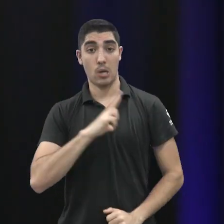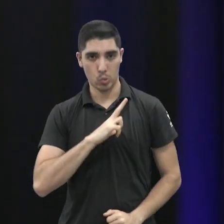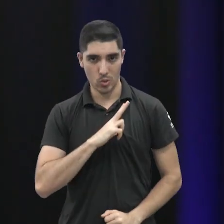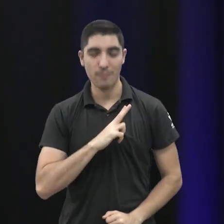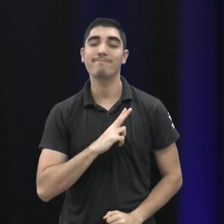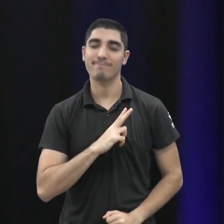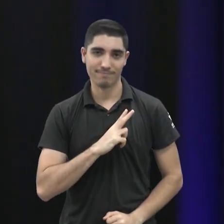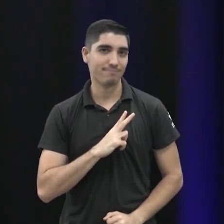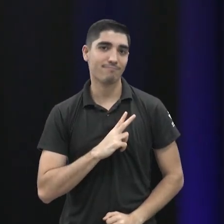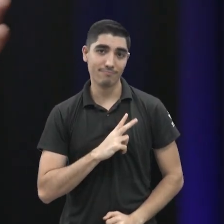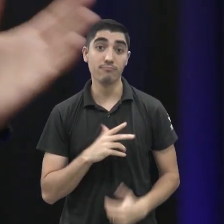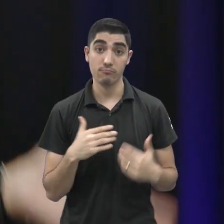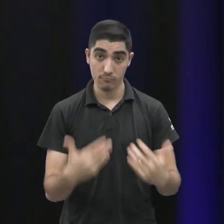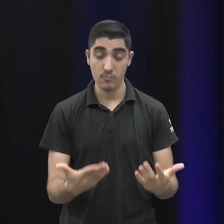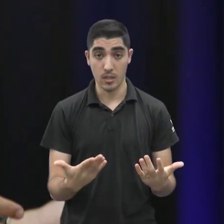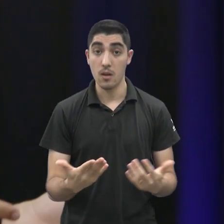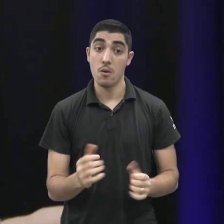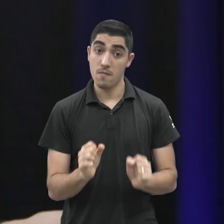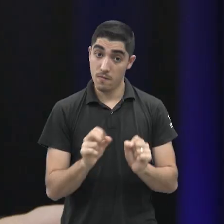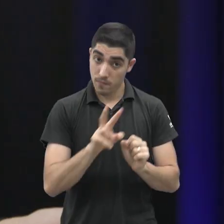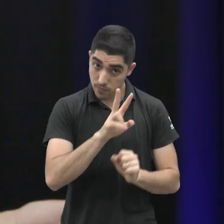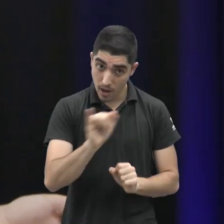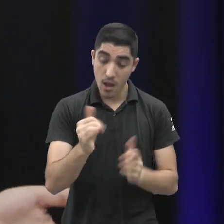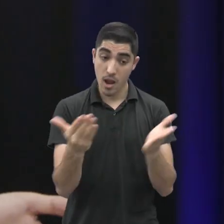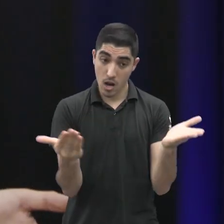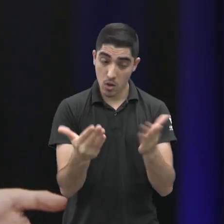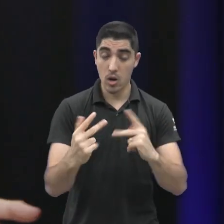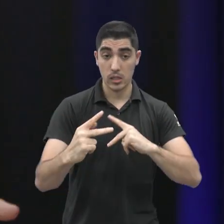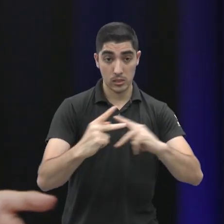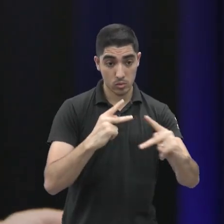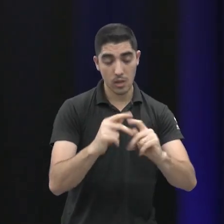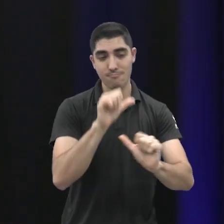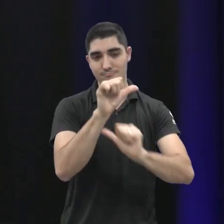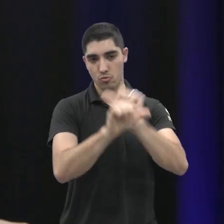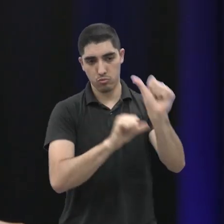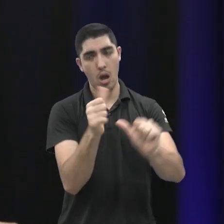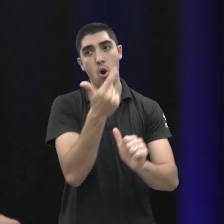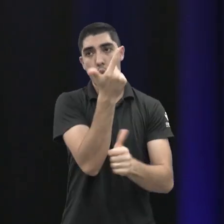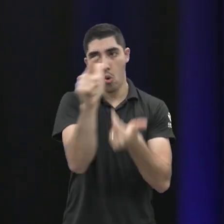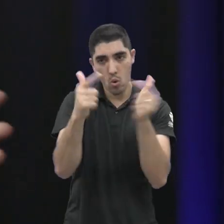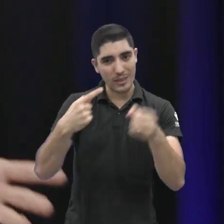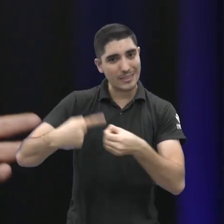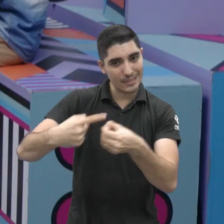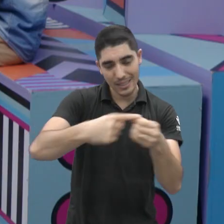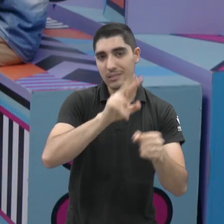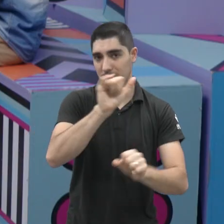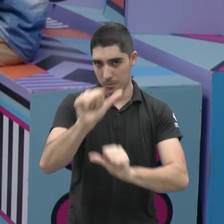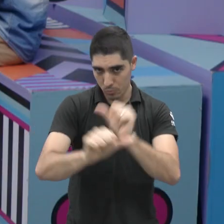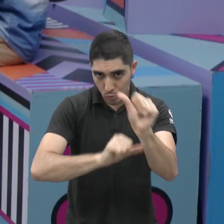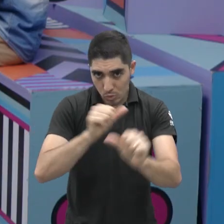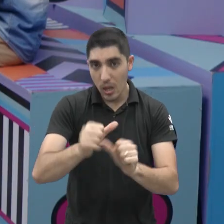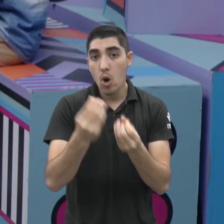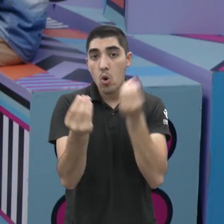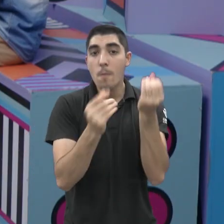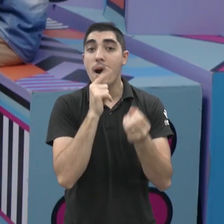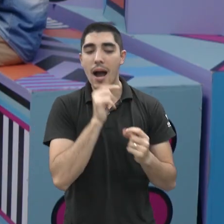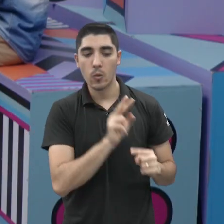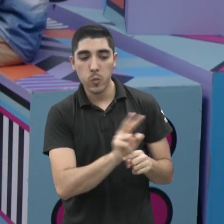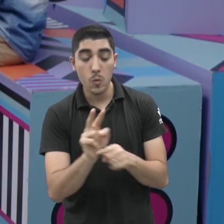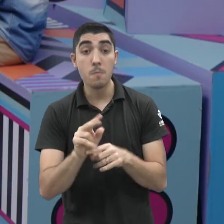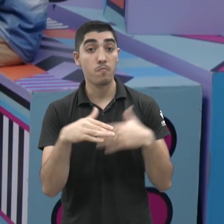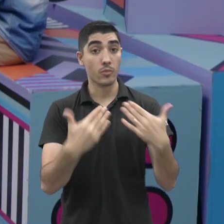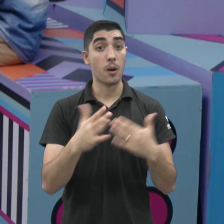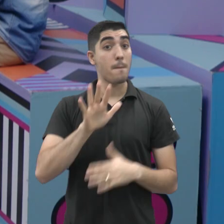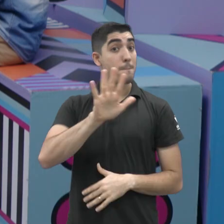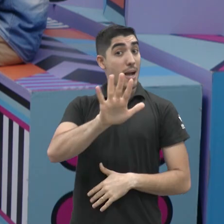está em execução, vai impactar São José dos Campos e outras cidades, né? Então foi um trabalho ali atrelado da Câmara